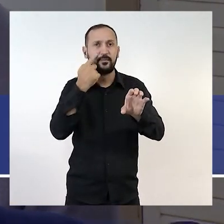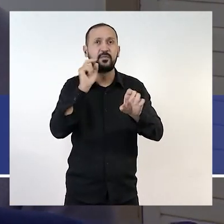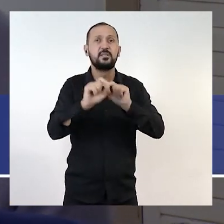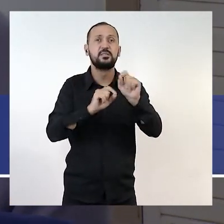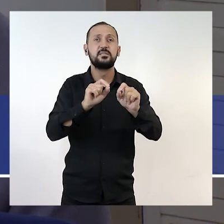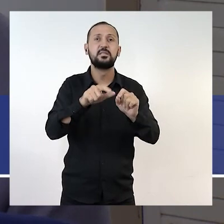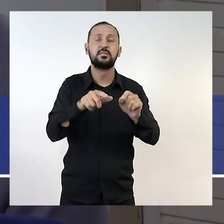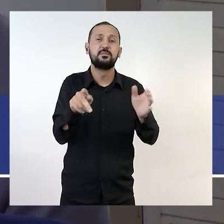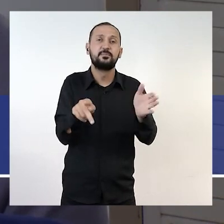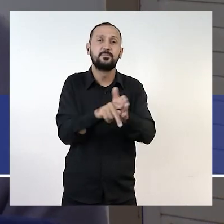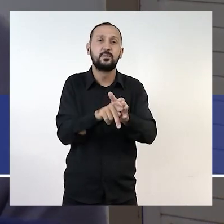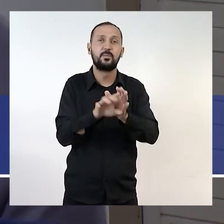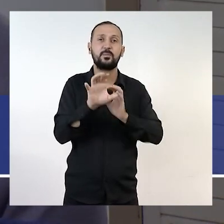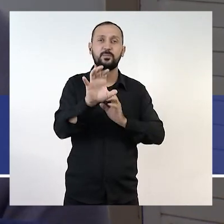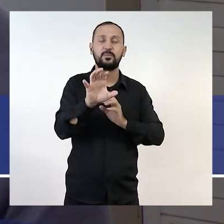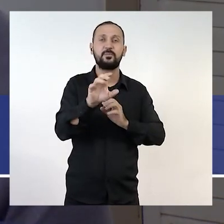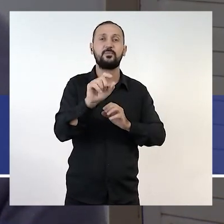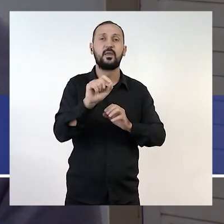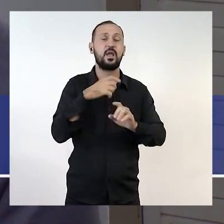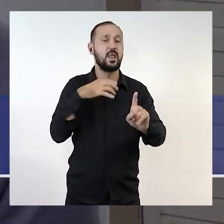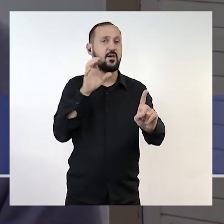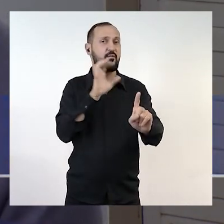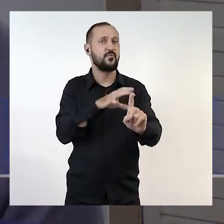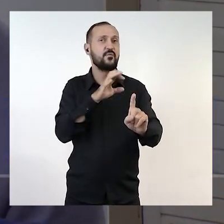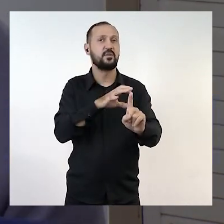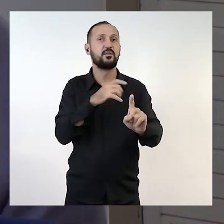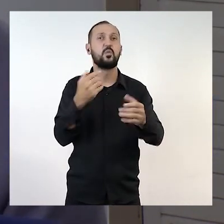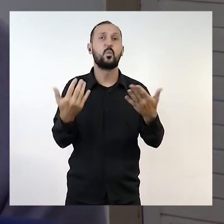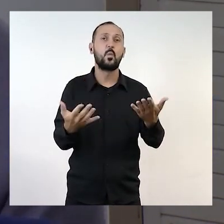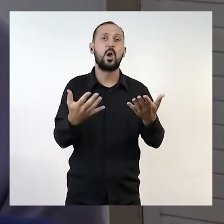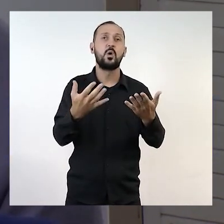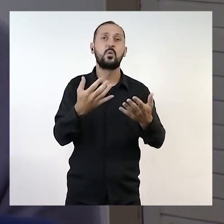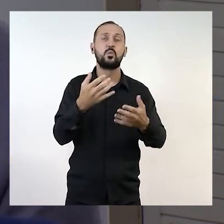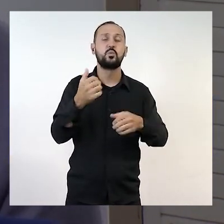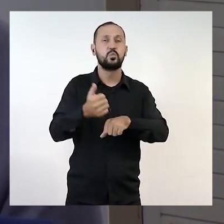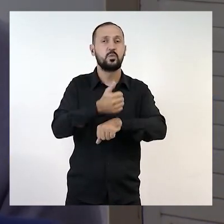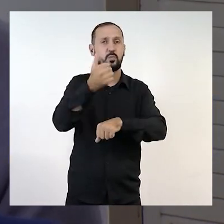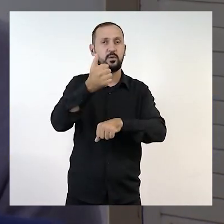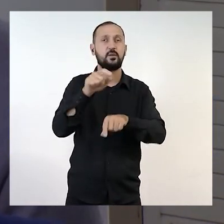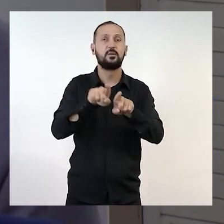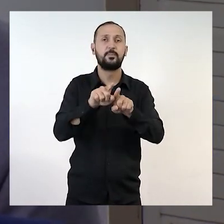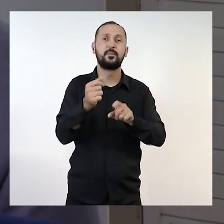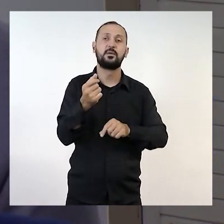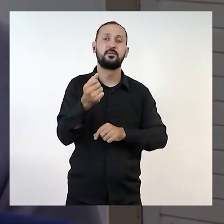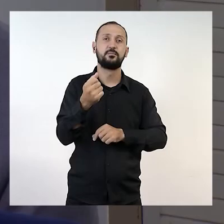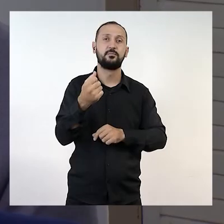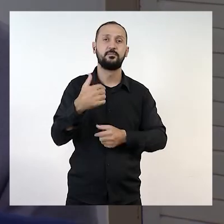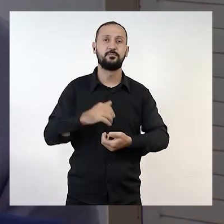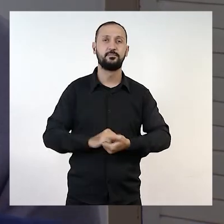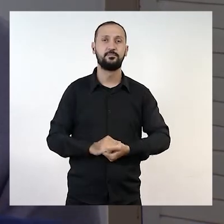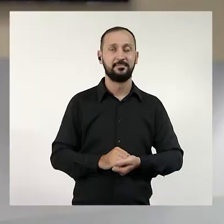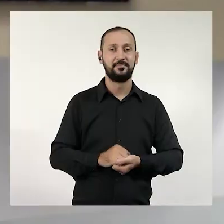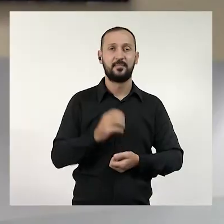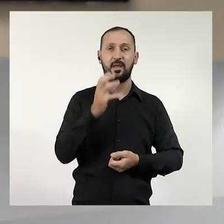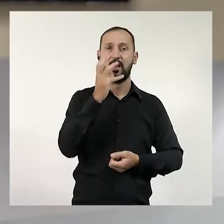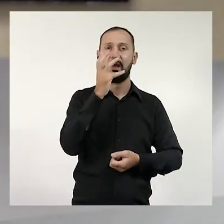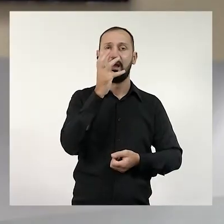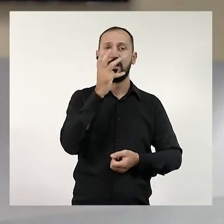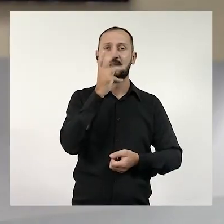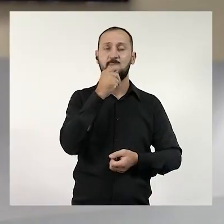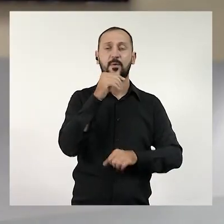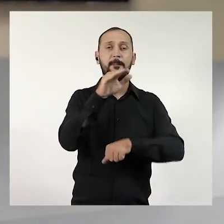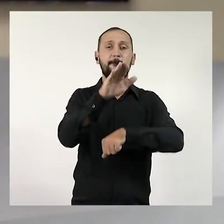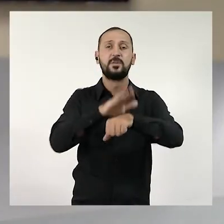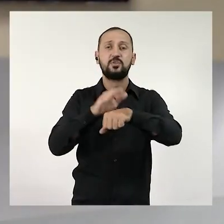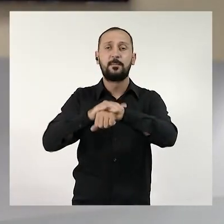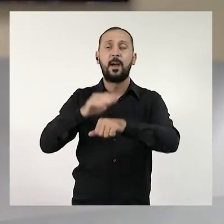de que esses componentes afetam diretamente na qualidade da energia e também no custo da energia. A